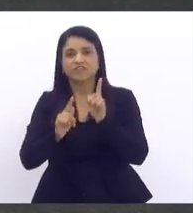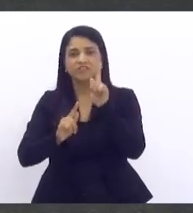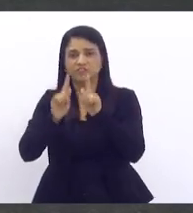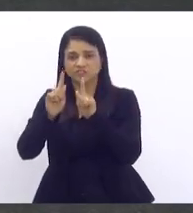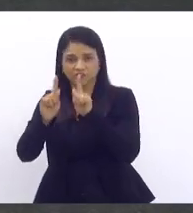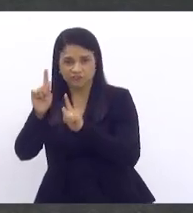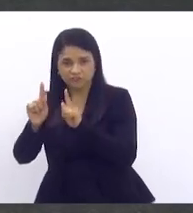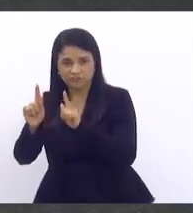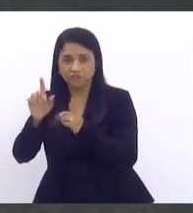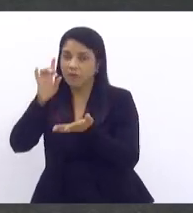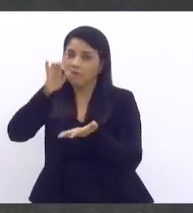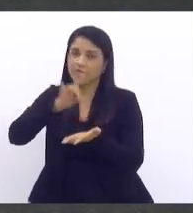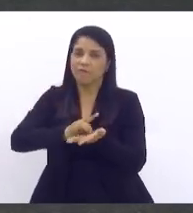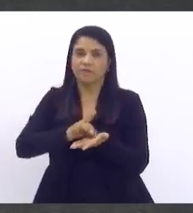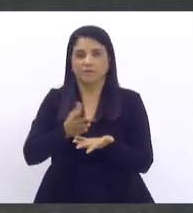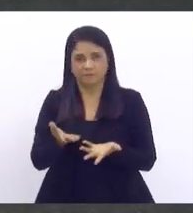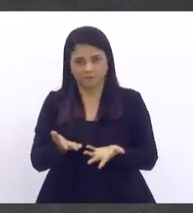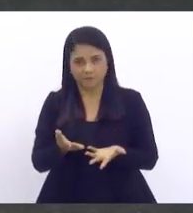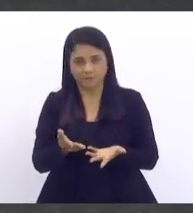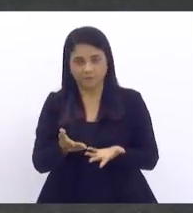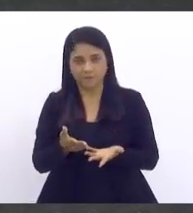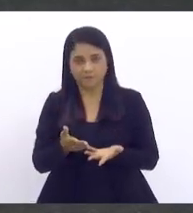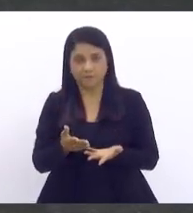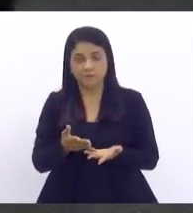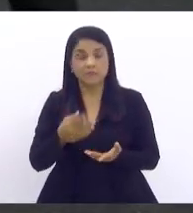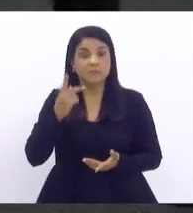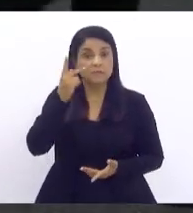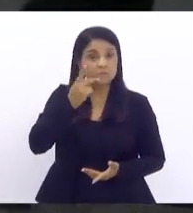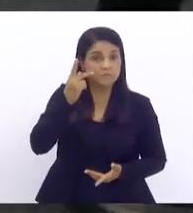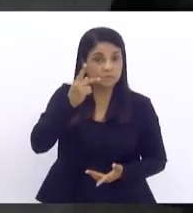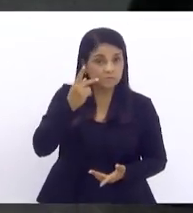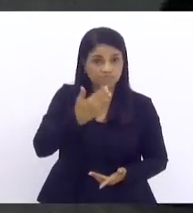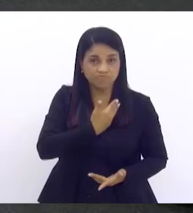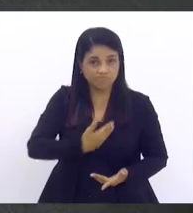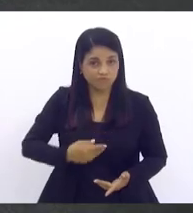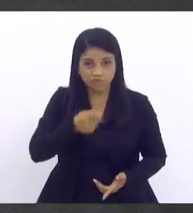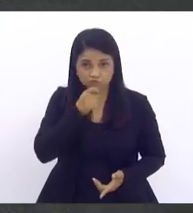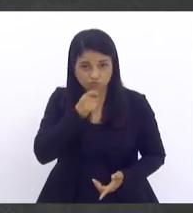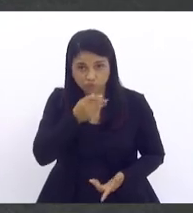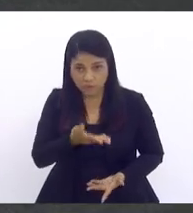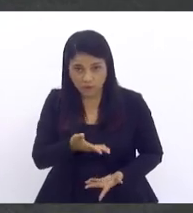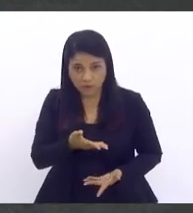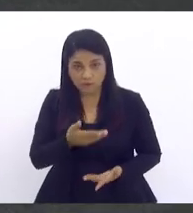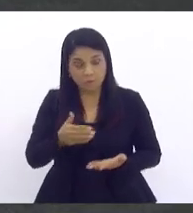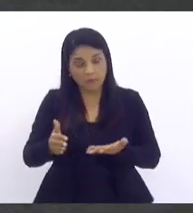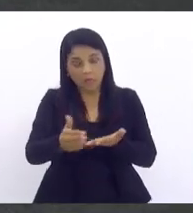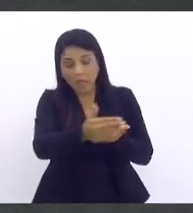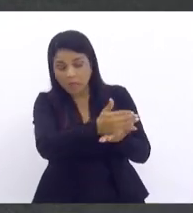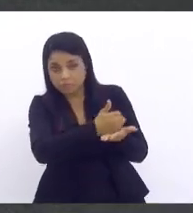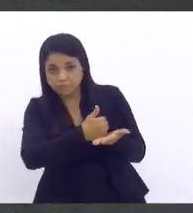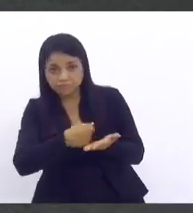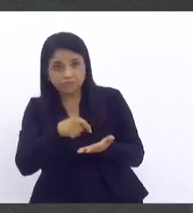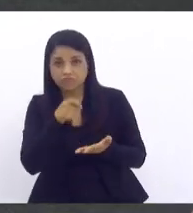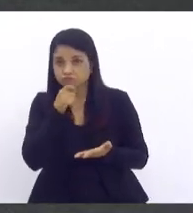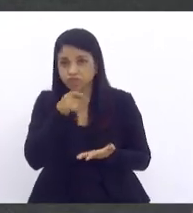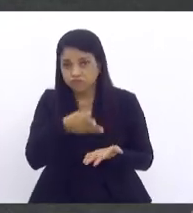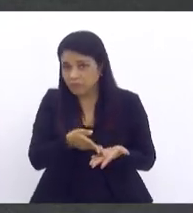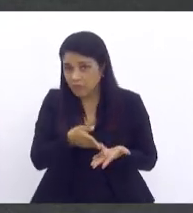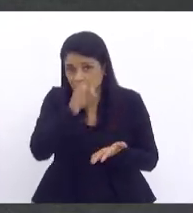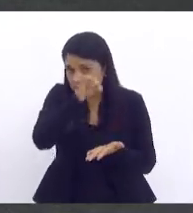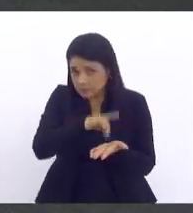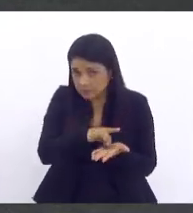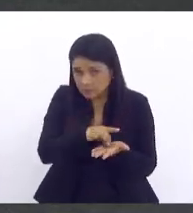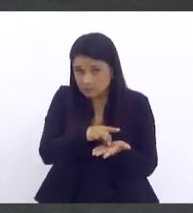sobre essa realidade. Então, se não faz a política pública porque não tem um levantamento, dados da